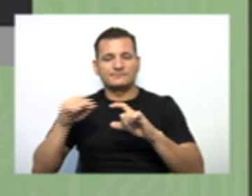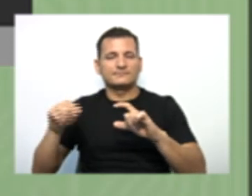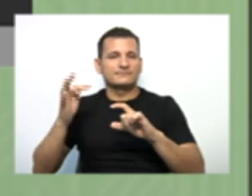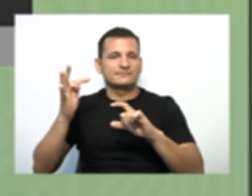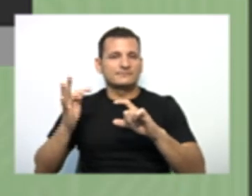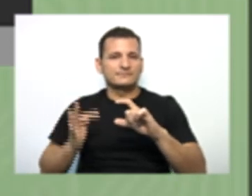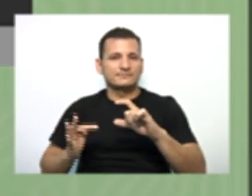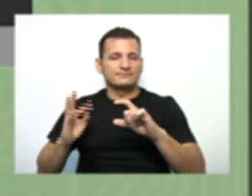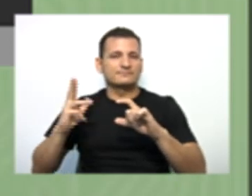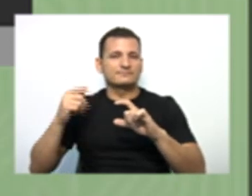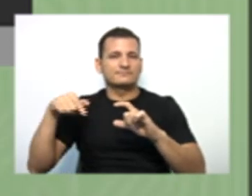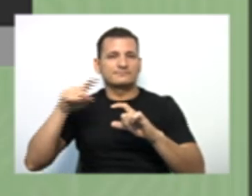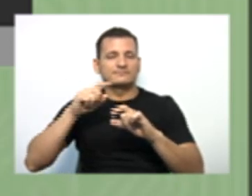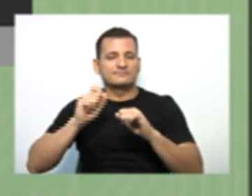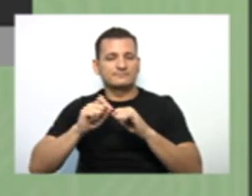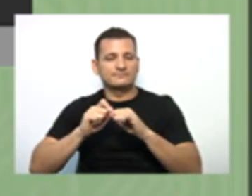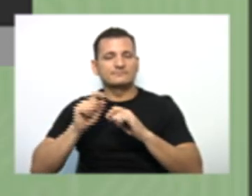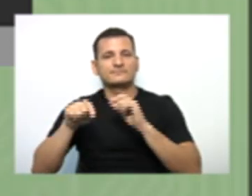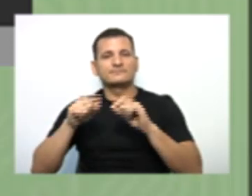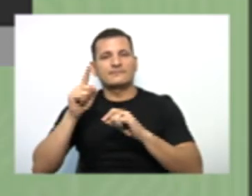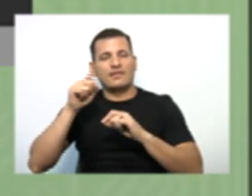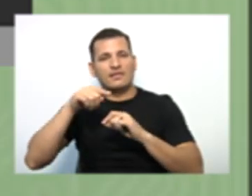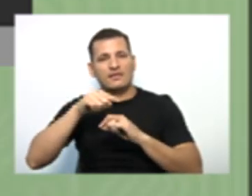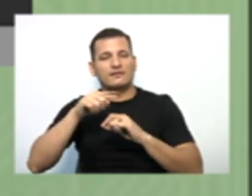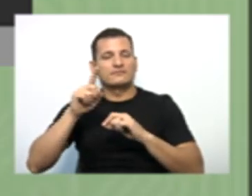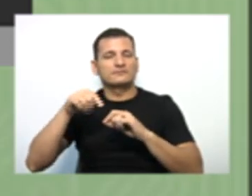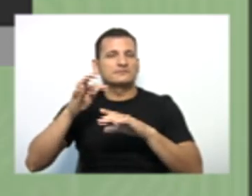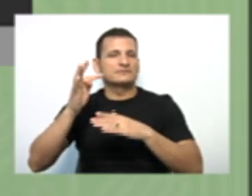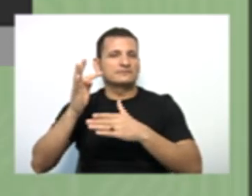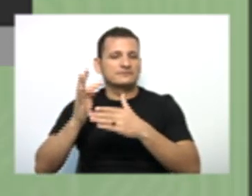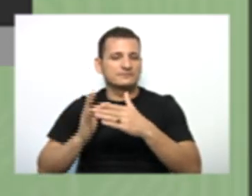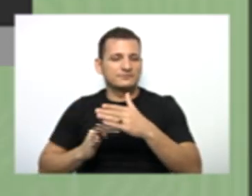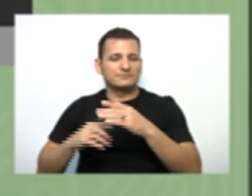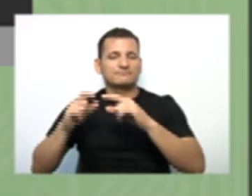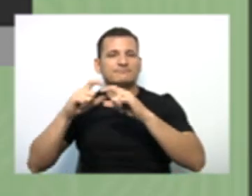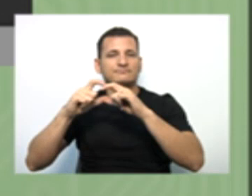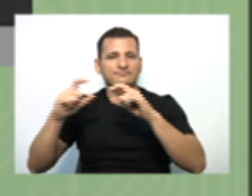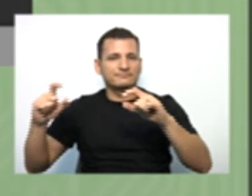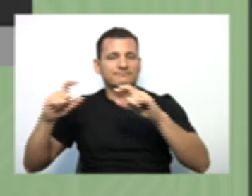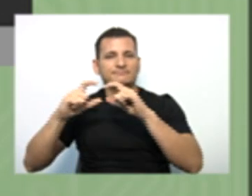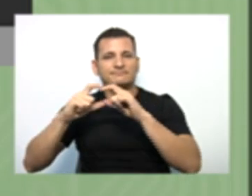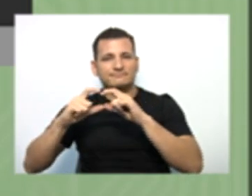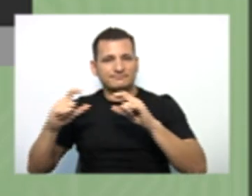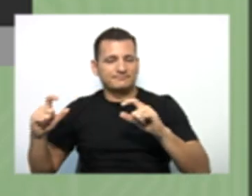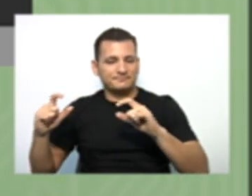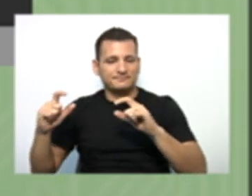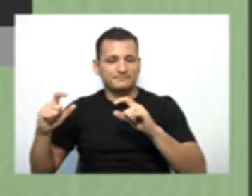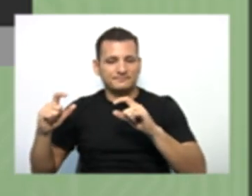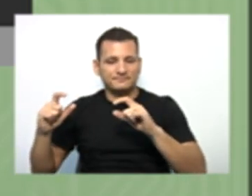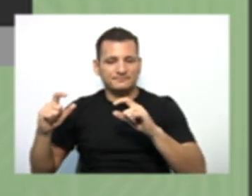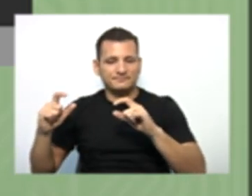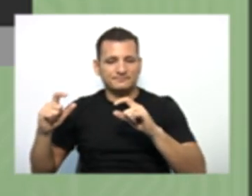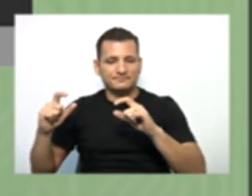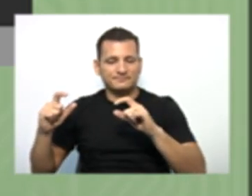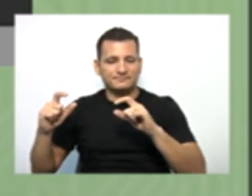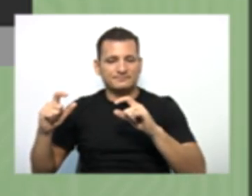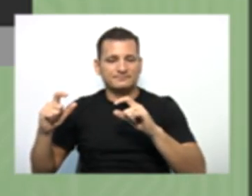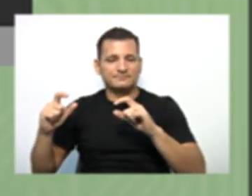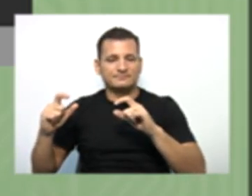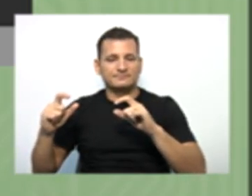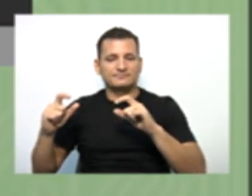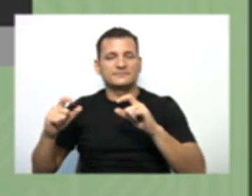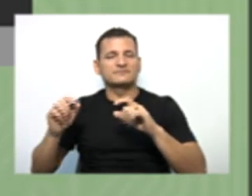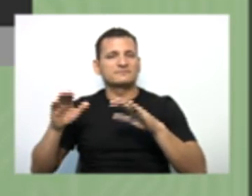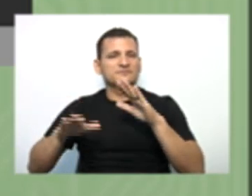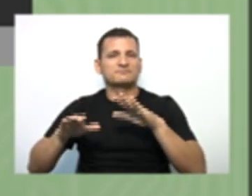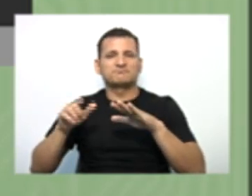eles fazem e o que eles são. Um texto enorme, 2 parágrafos grandes, né, que às vezes